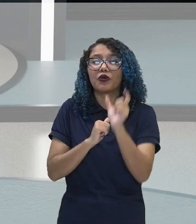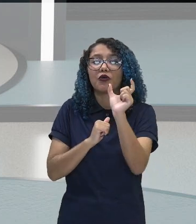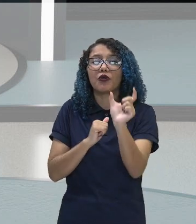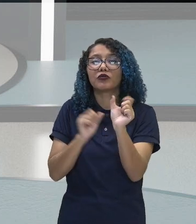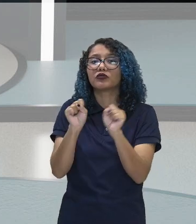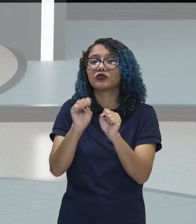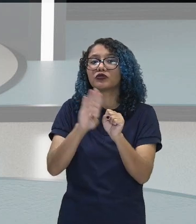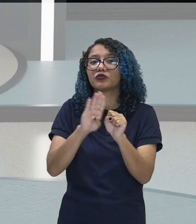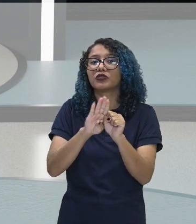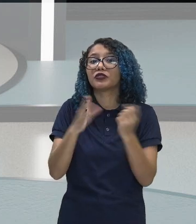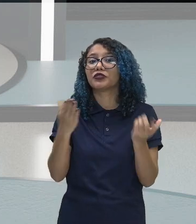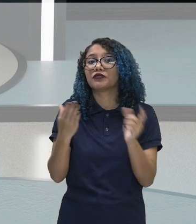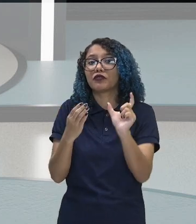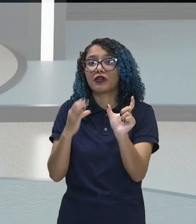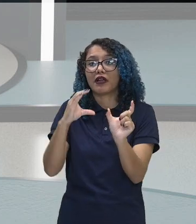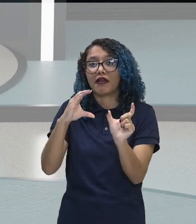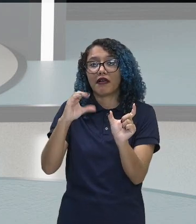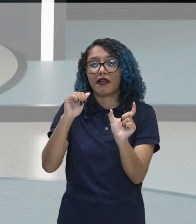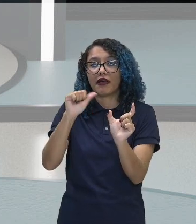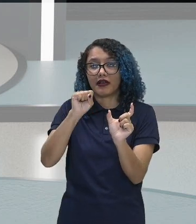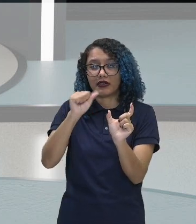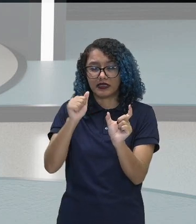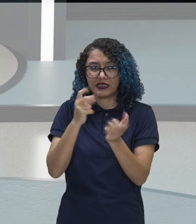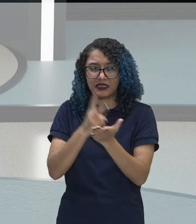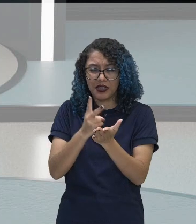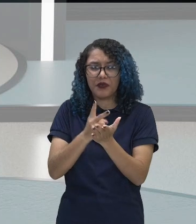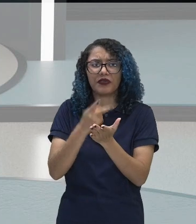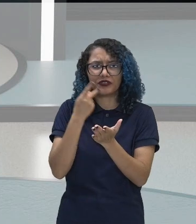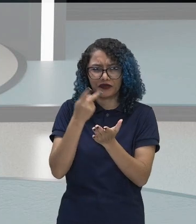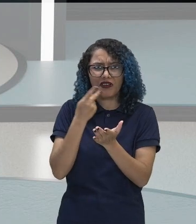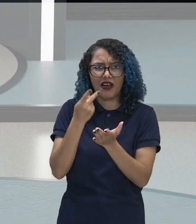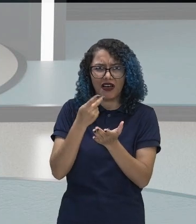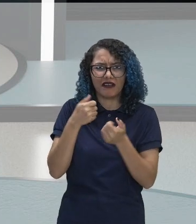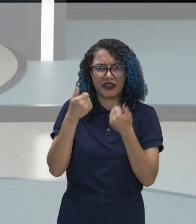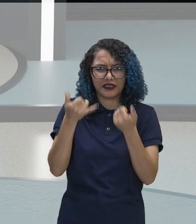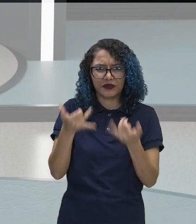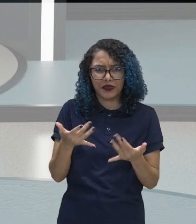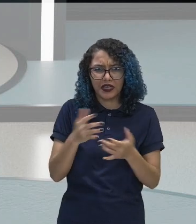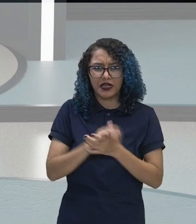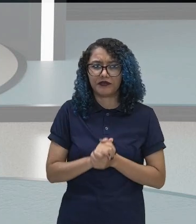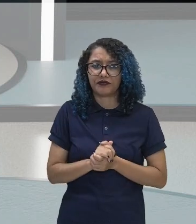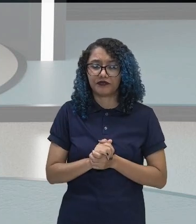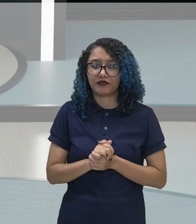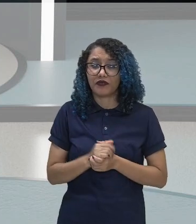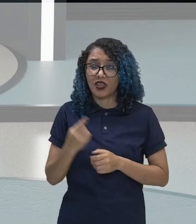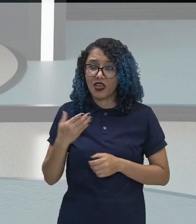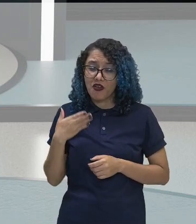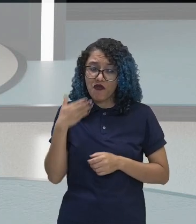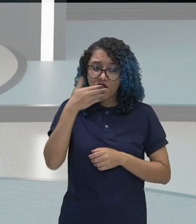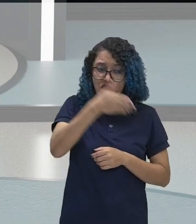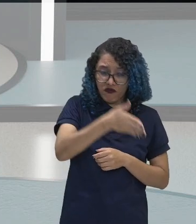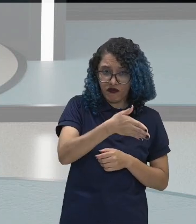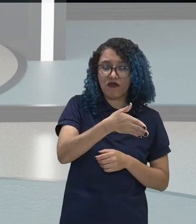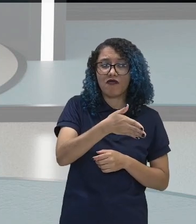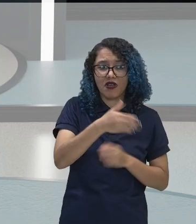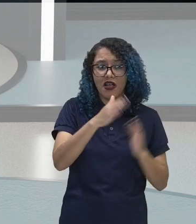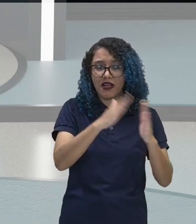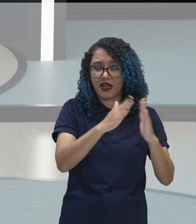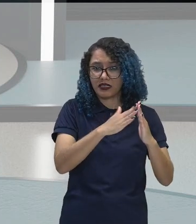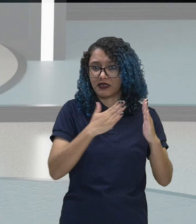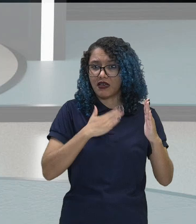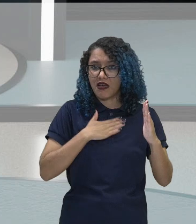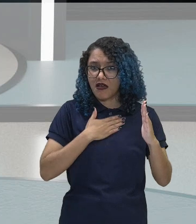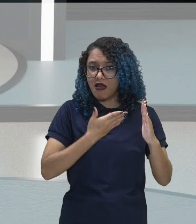casa. Geralmente nós falamos assim, fui à casa do meu amigo, mas ele não veio à minha. Então, elipse